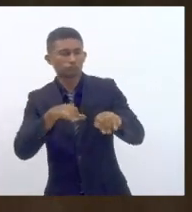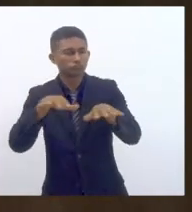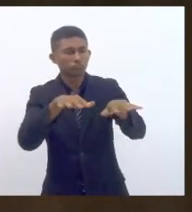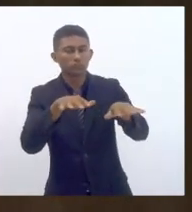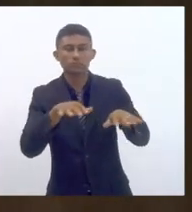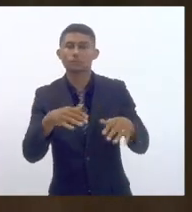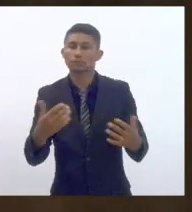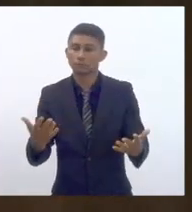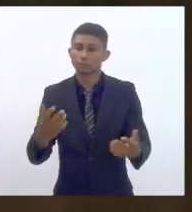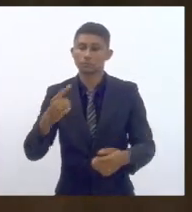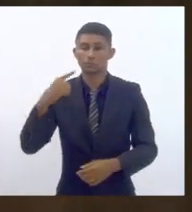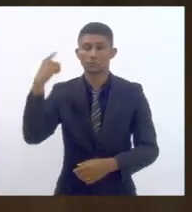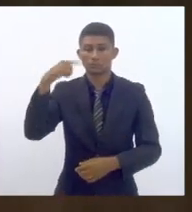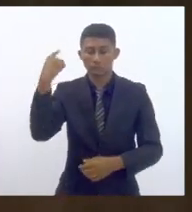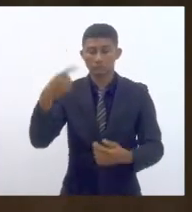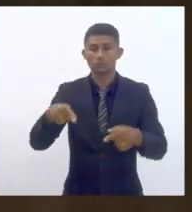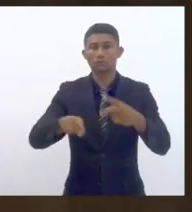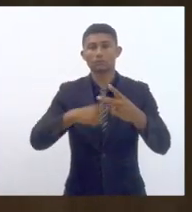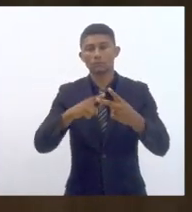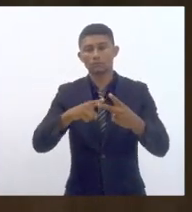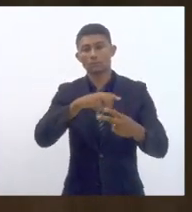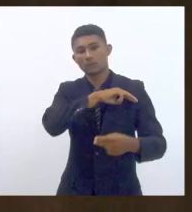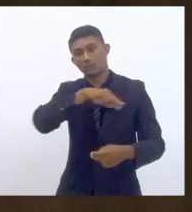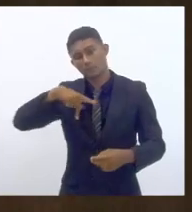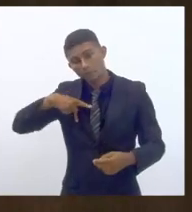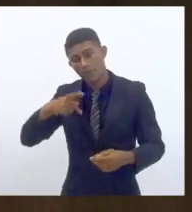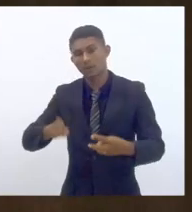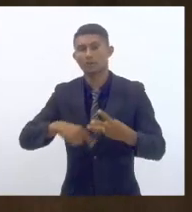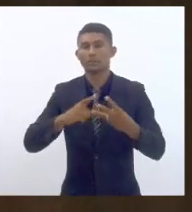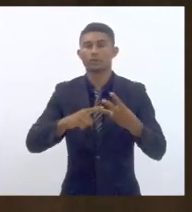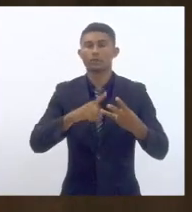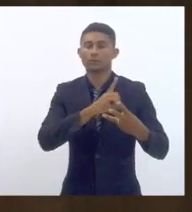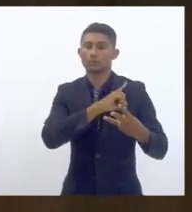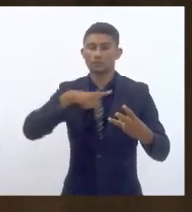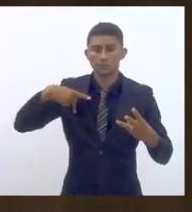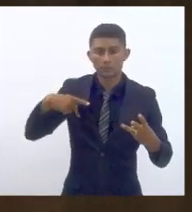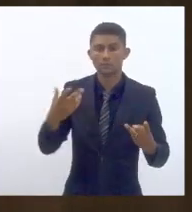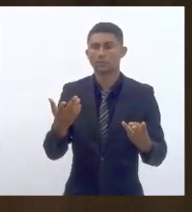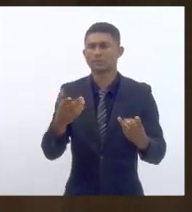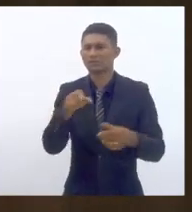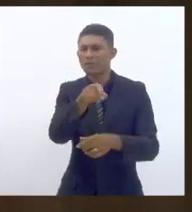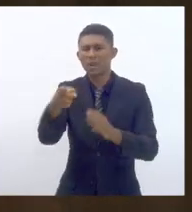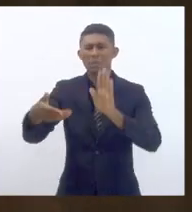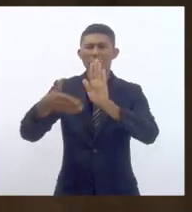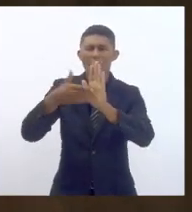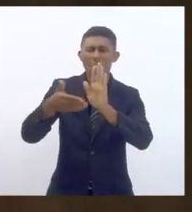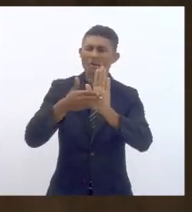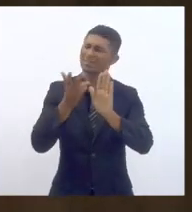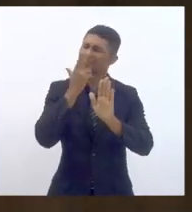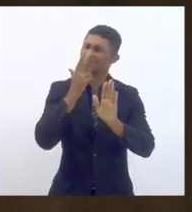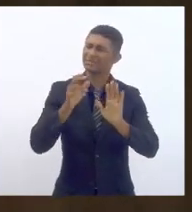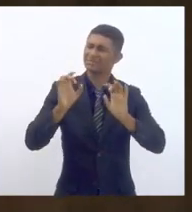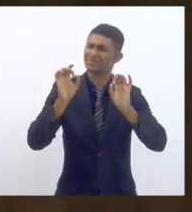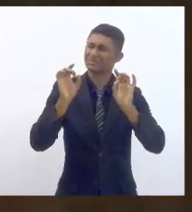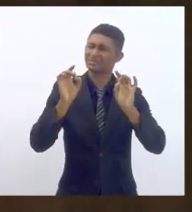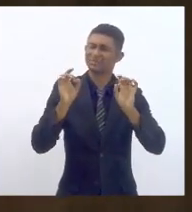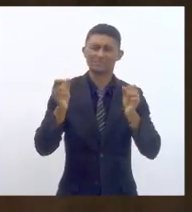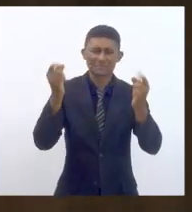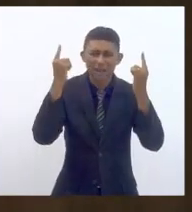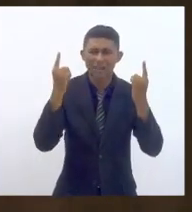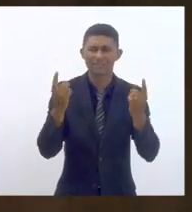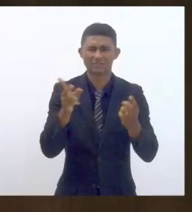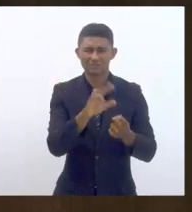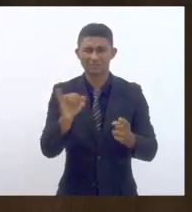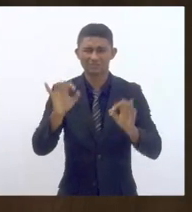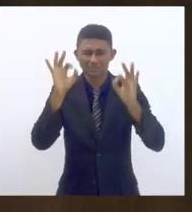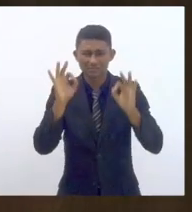e Ministério Público estão propondo medidas completamente absurdas, desconectadas da realidade e que não vão trazer resultado